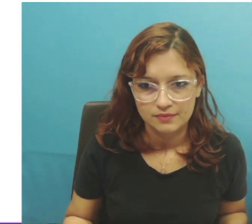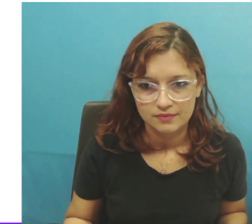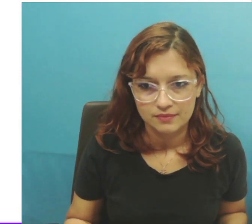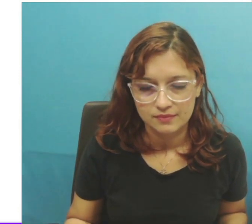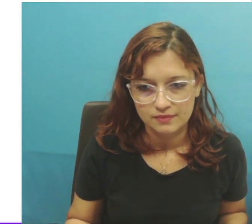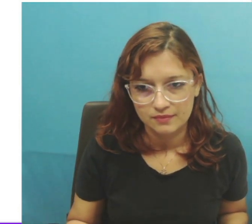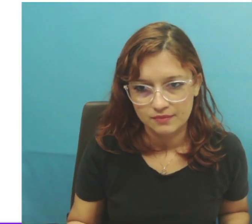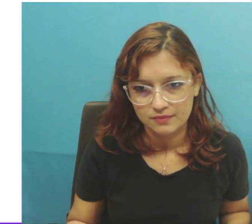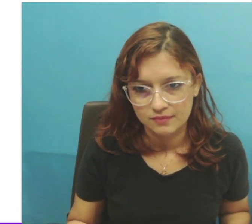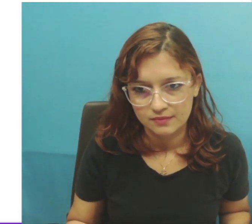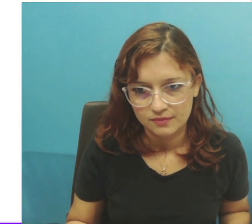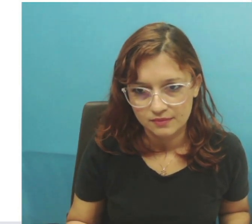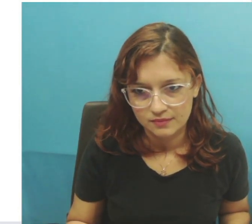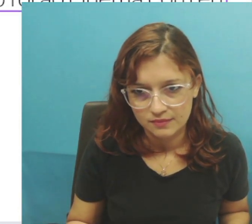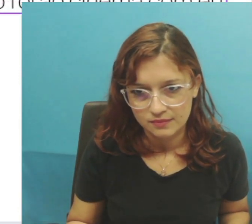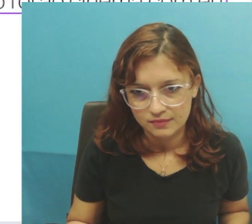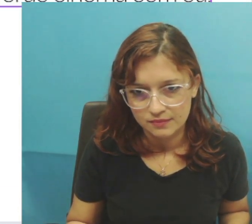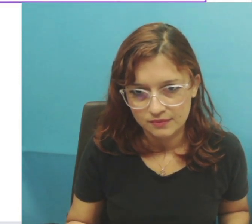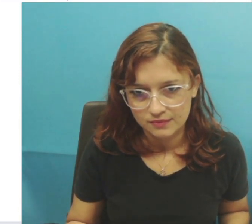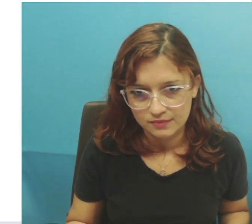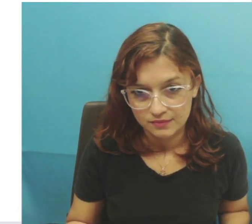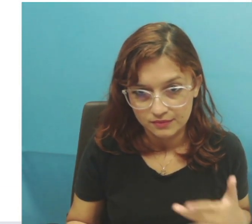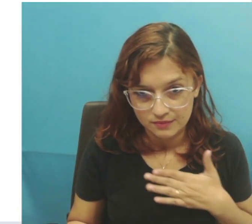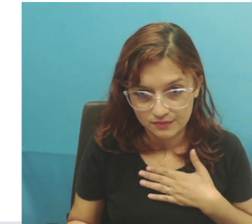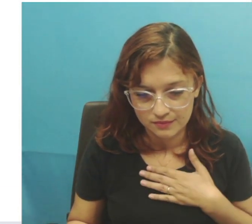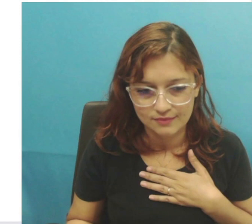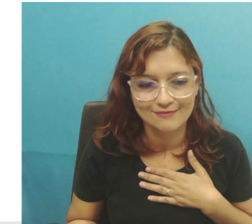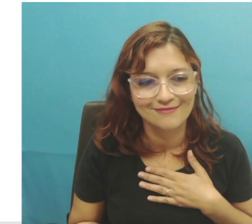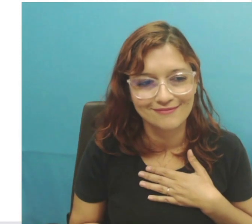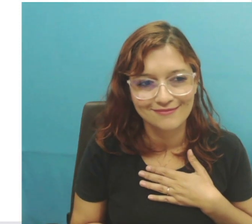O melhor seria assim.